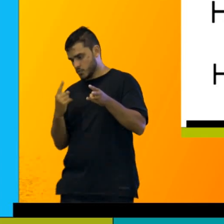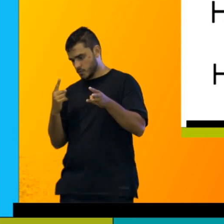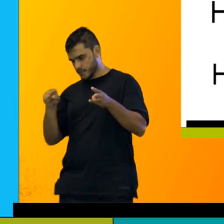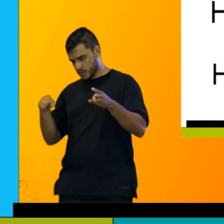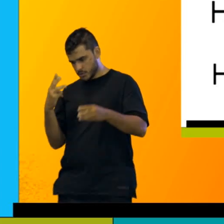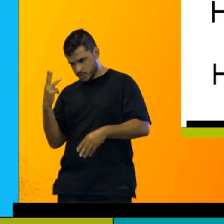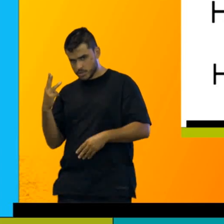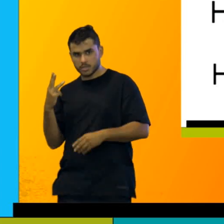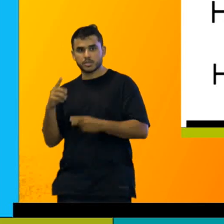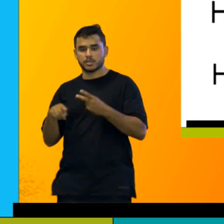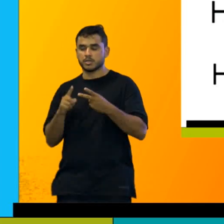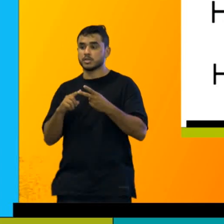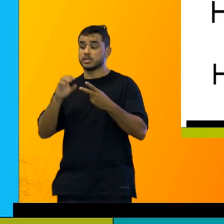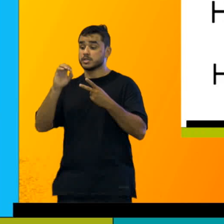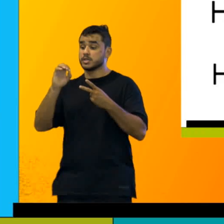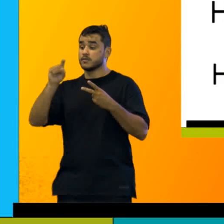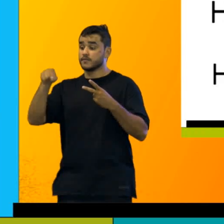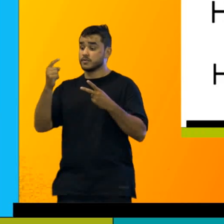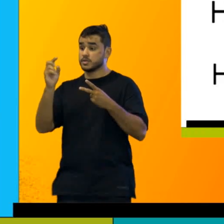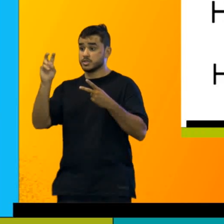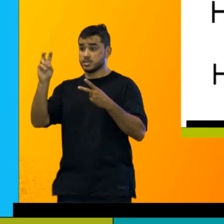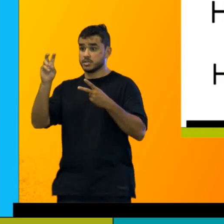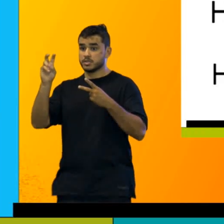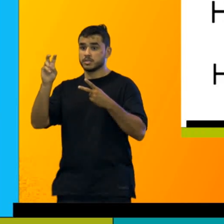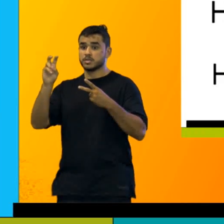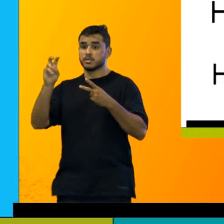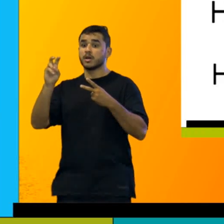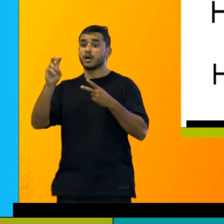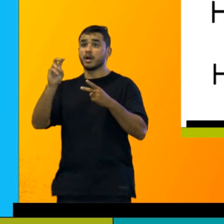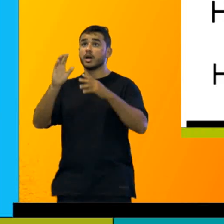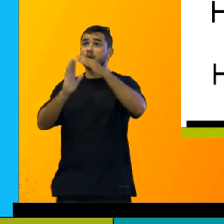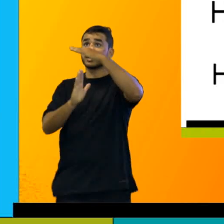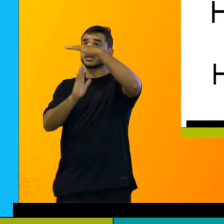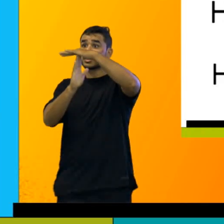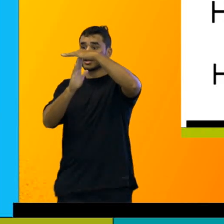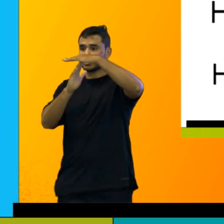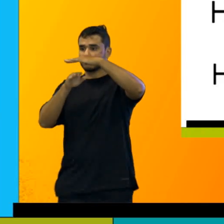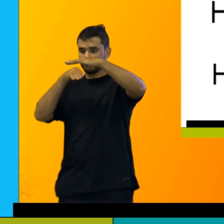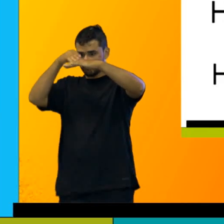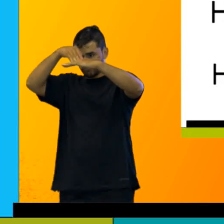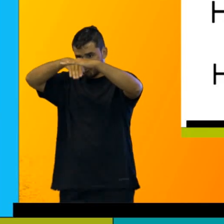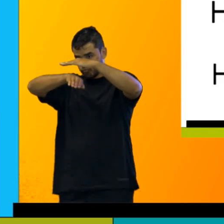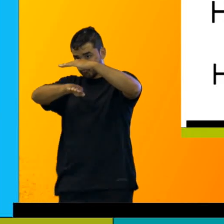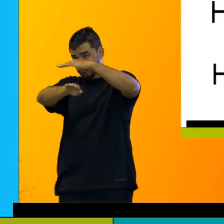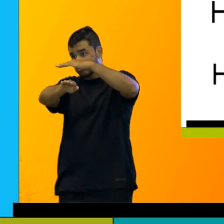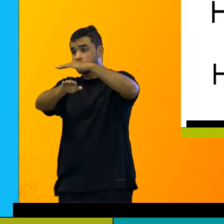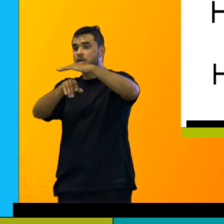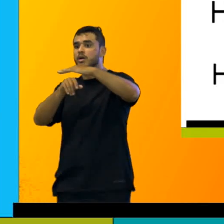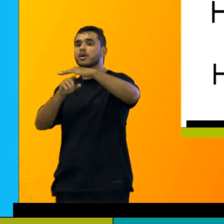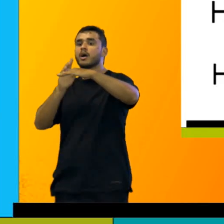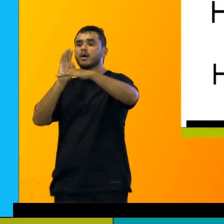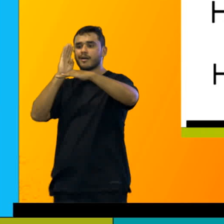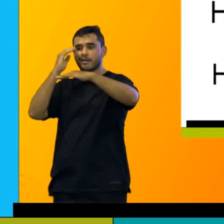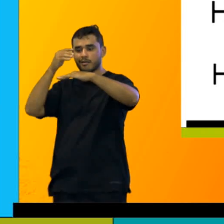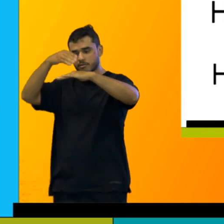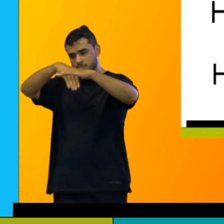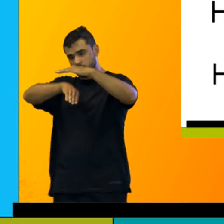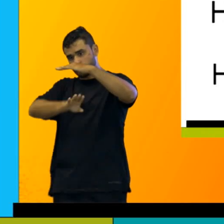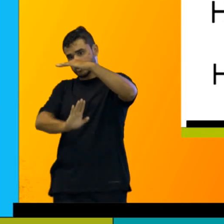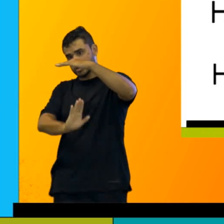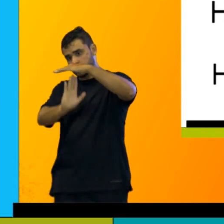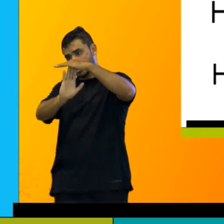é do teto para o teto do túnel, para ele passar embaixo. Total,